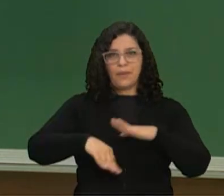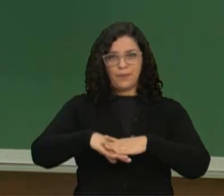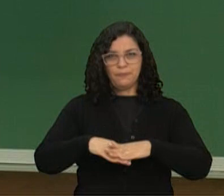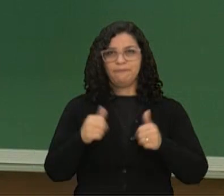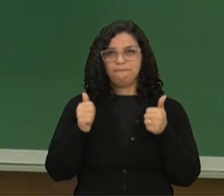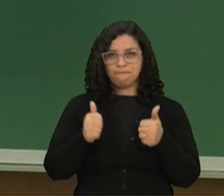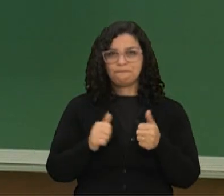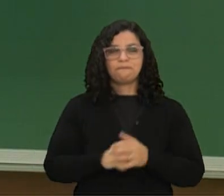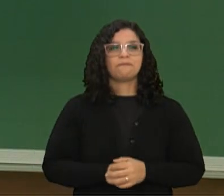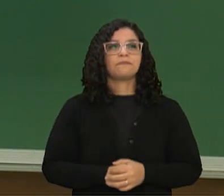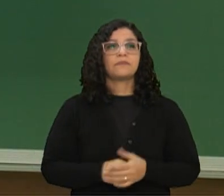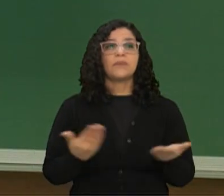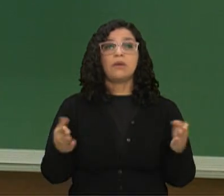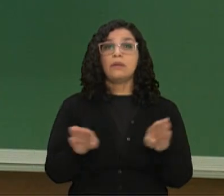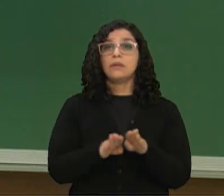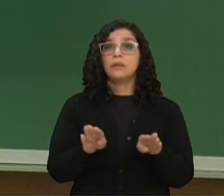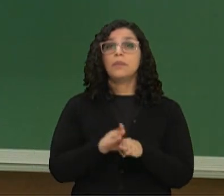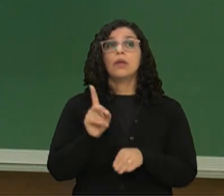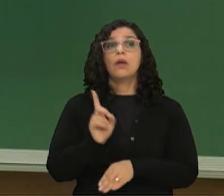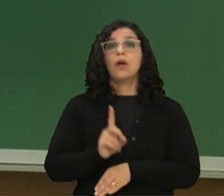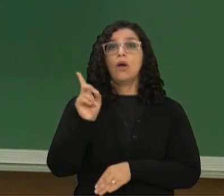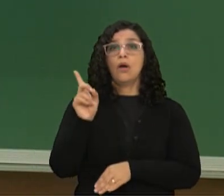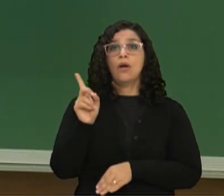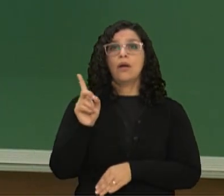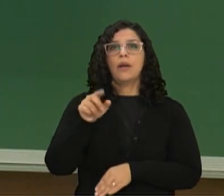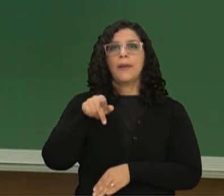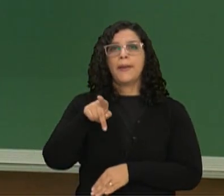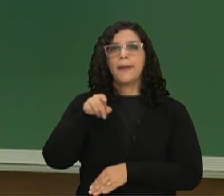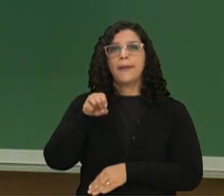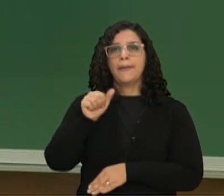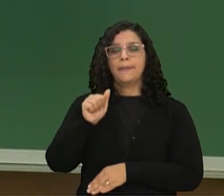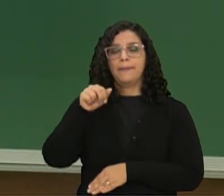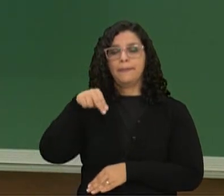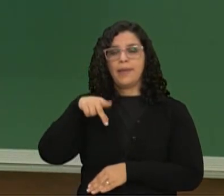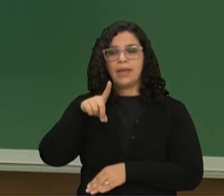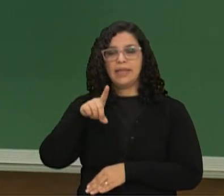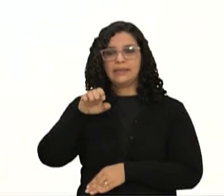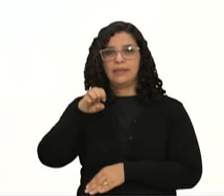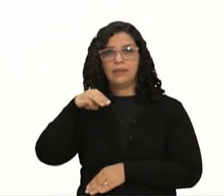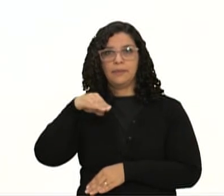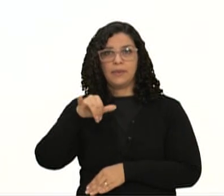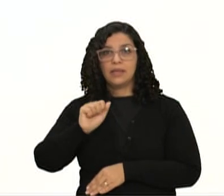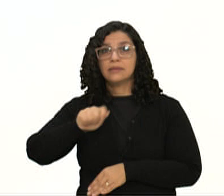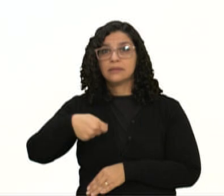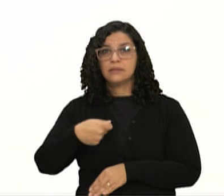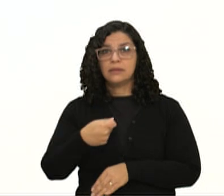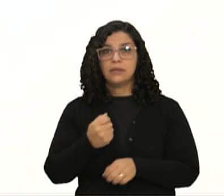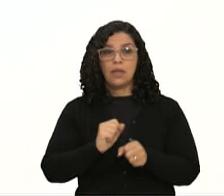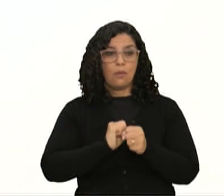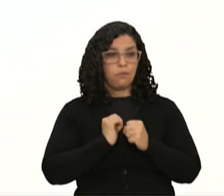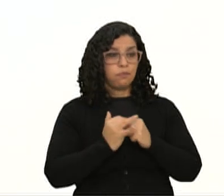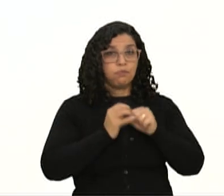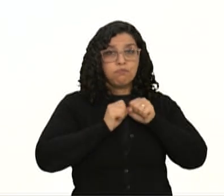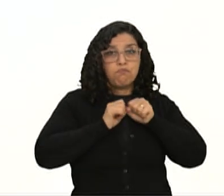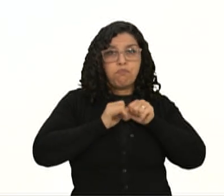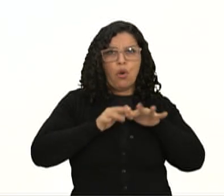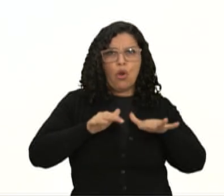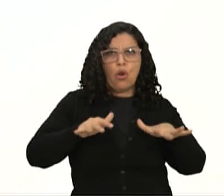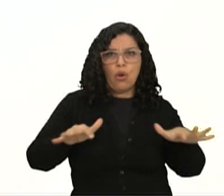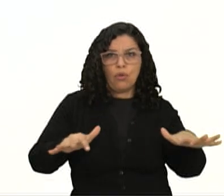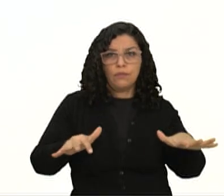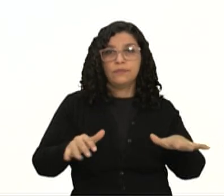E pandêmica, que é a pandemia, que nós ouvimos muito essa palavra ultimamente. Quarantine, que